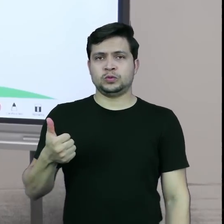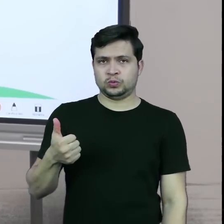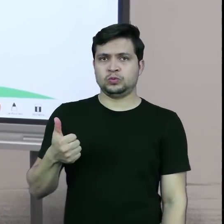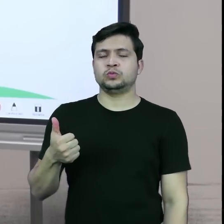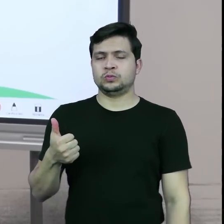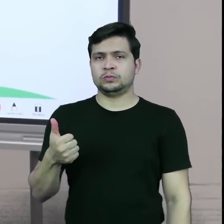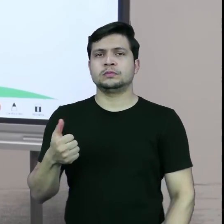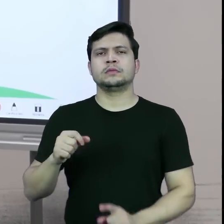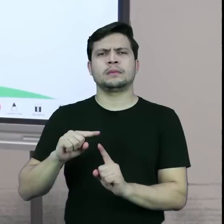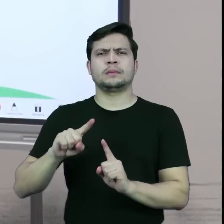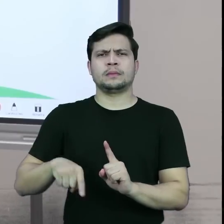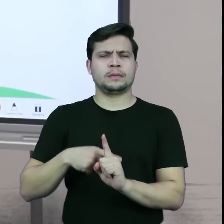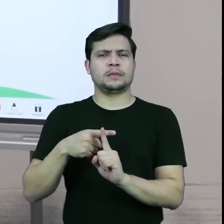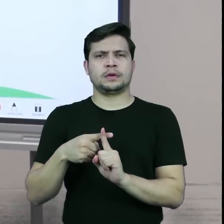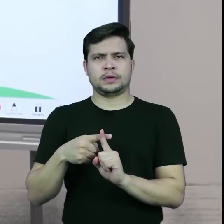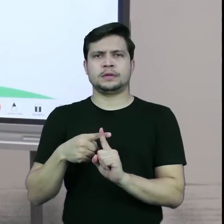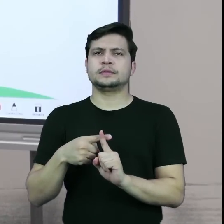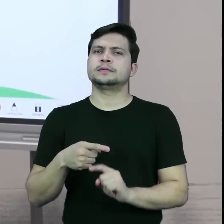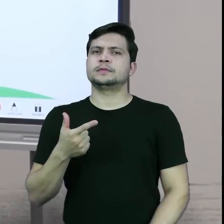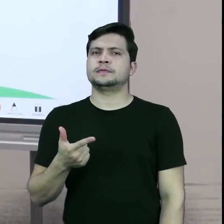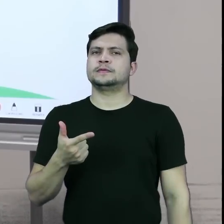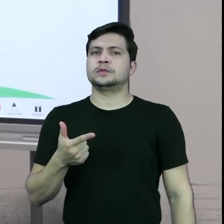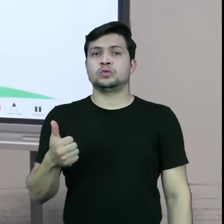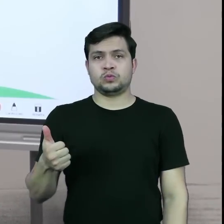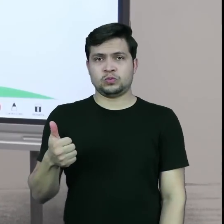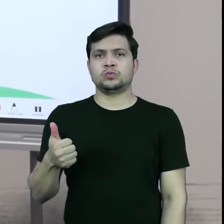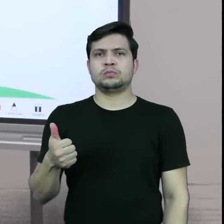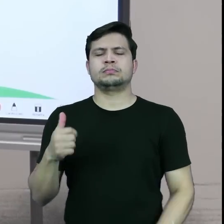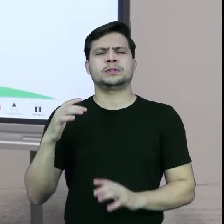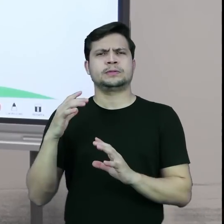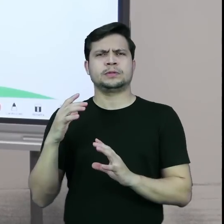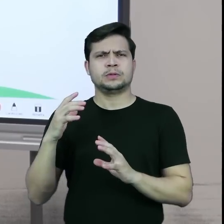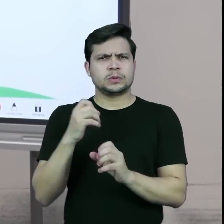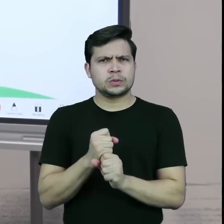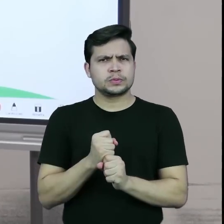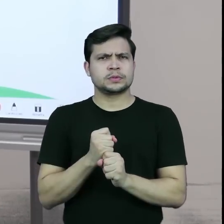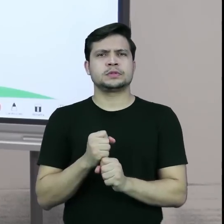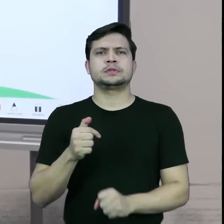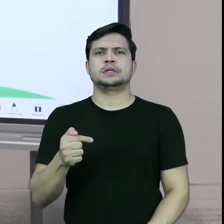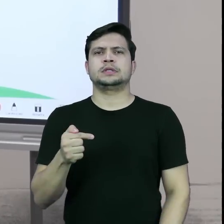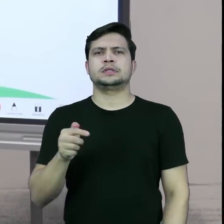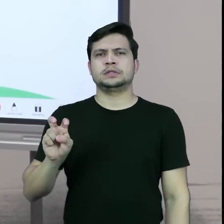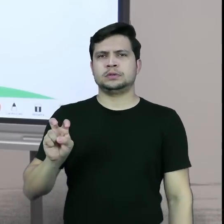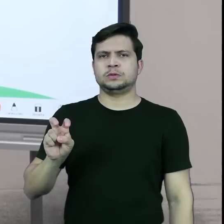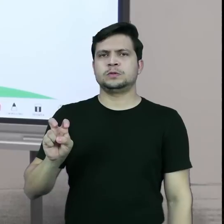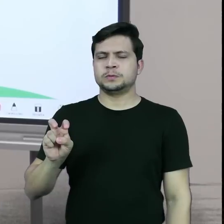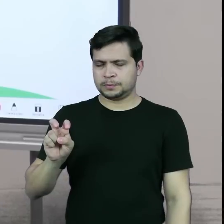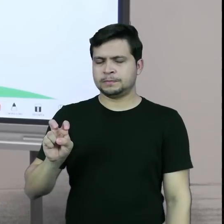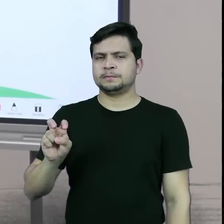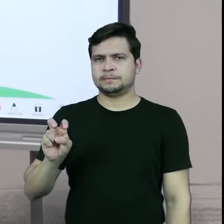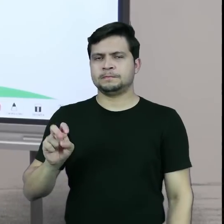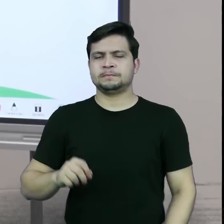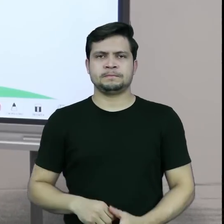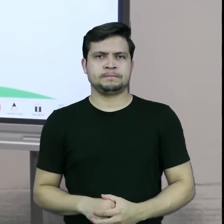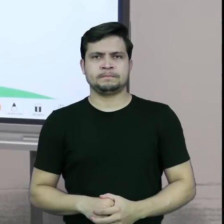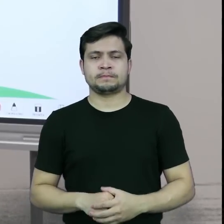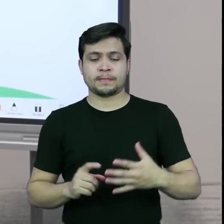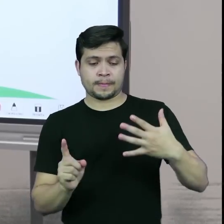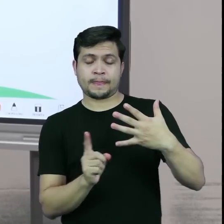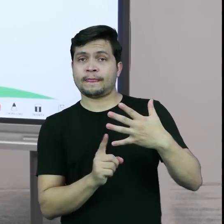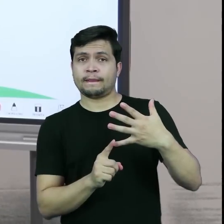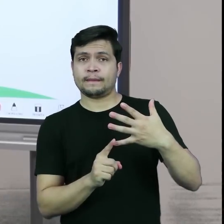51, mais 20, 71 pontos. O jogador 3 tem 14, mais